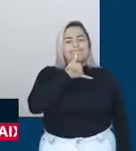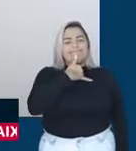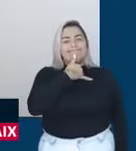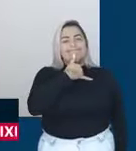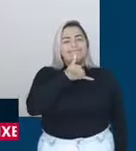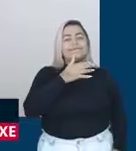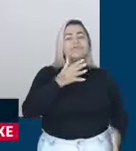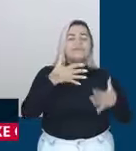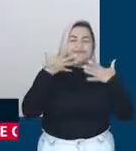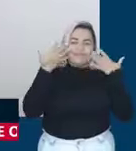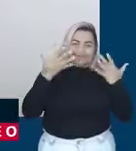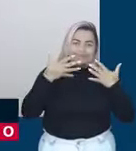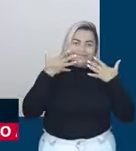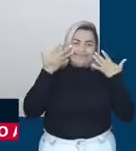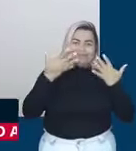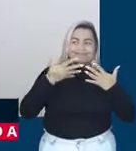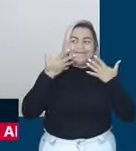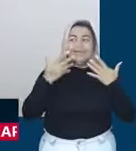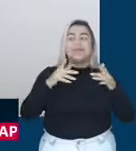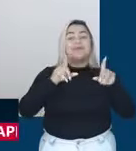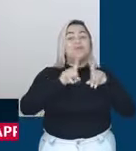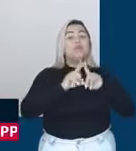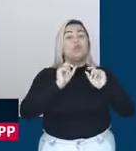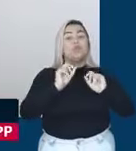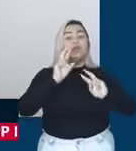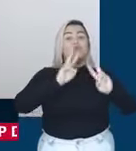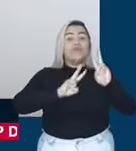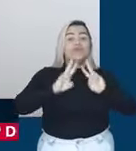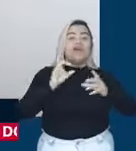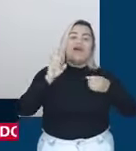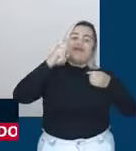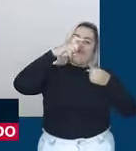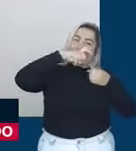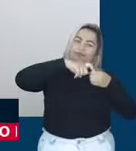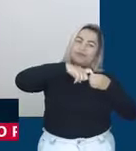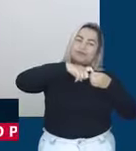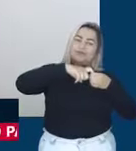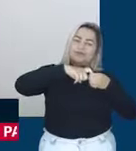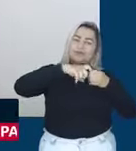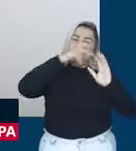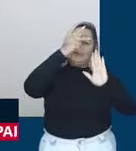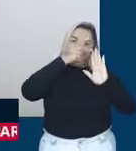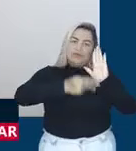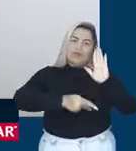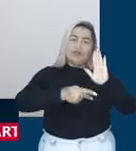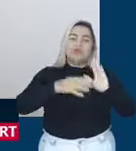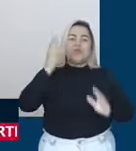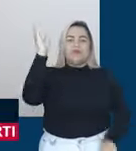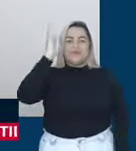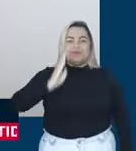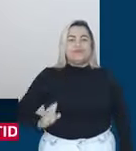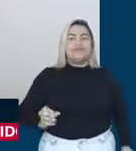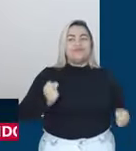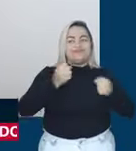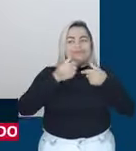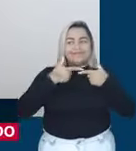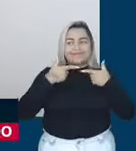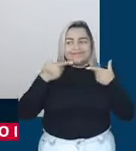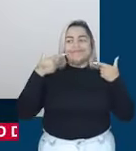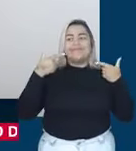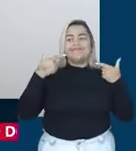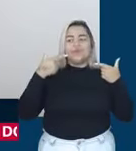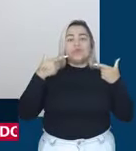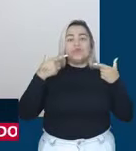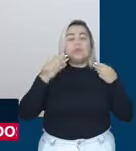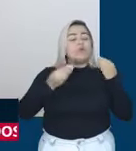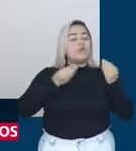vezes alegre, quando a gente vê, por exemplo, a volta do projeto Brasil Sorridente. Como é bom ver